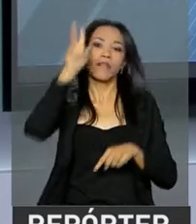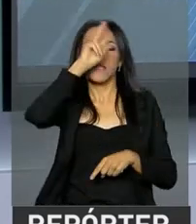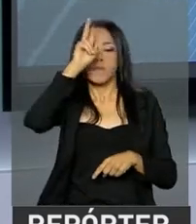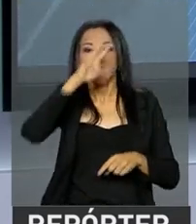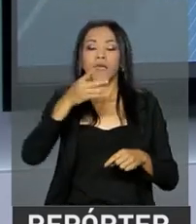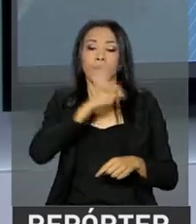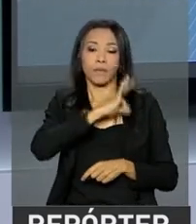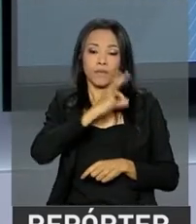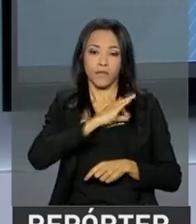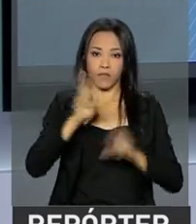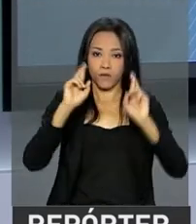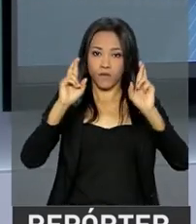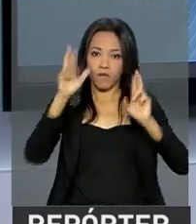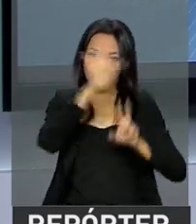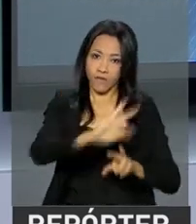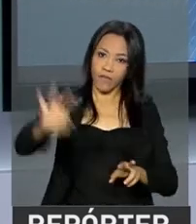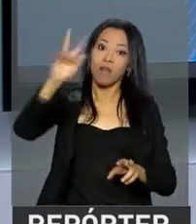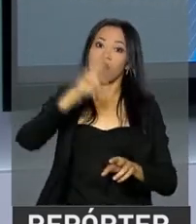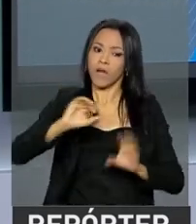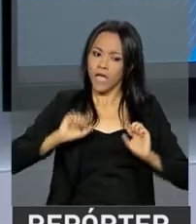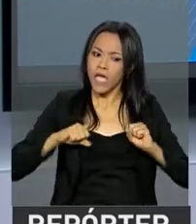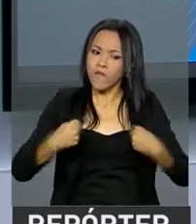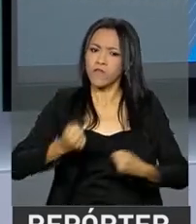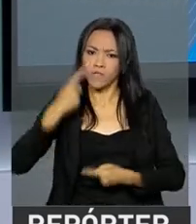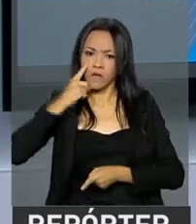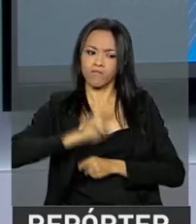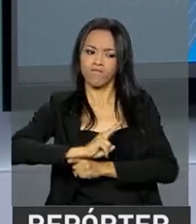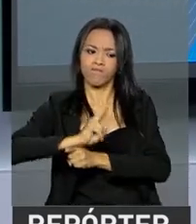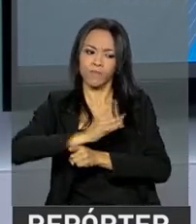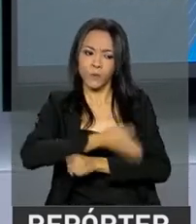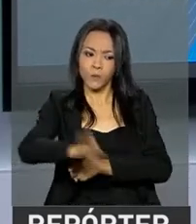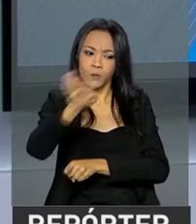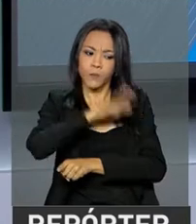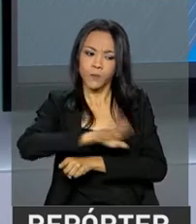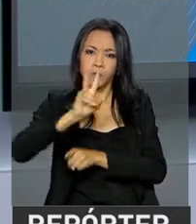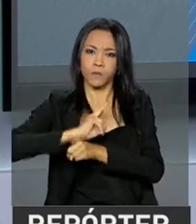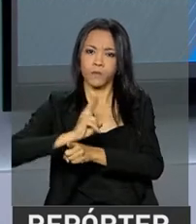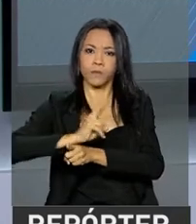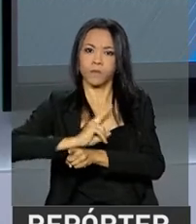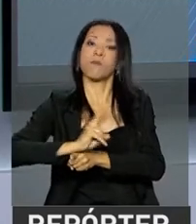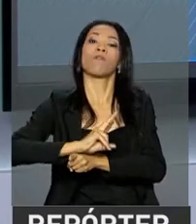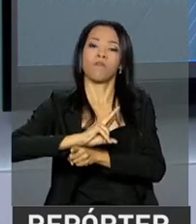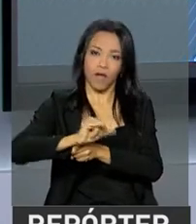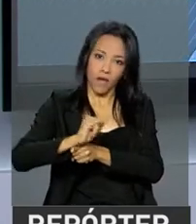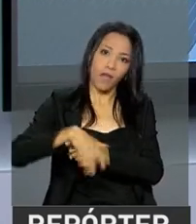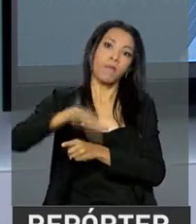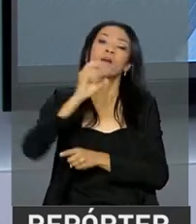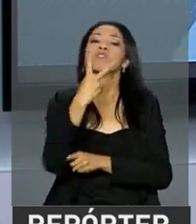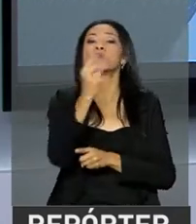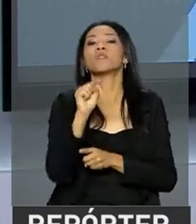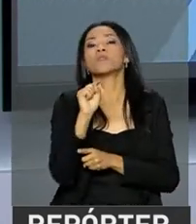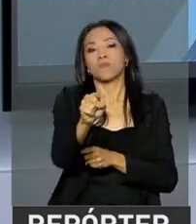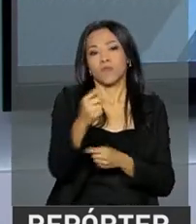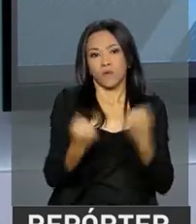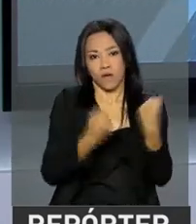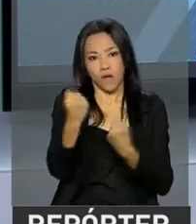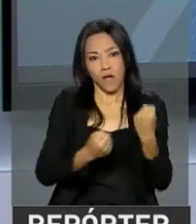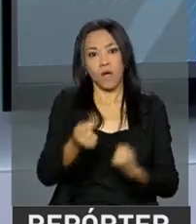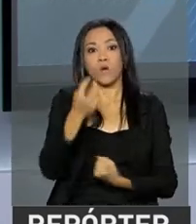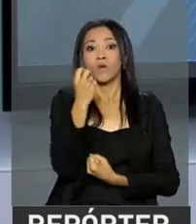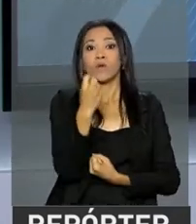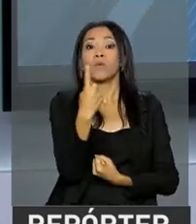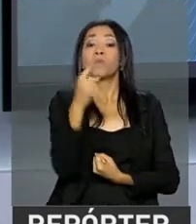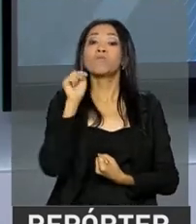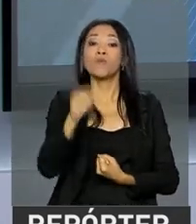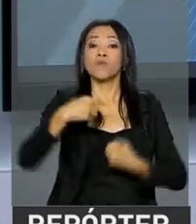vai reforçar a fiscalização nas estradas com mais de duas mil viaturas mil motocicletas quase duas